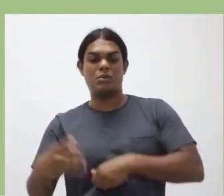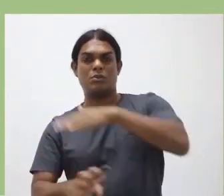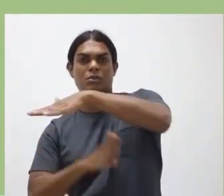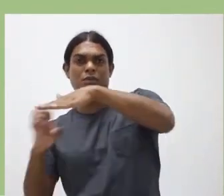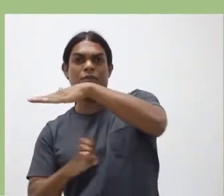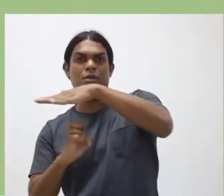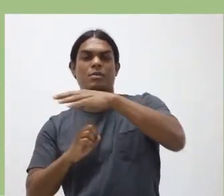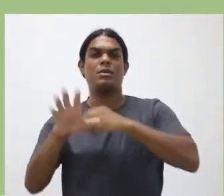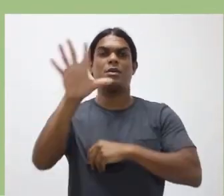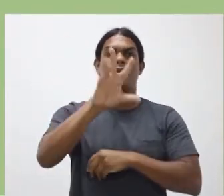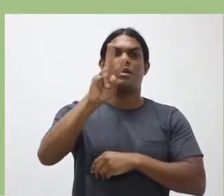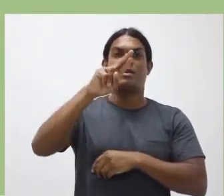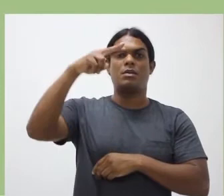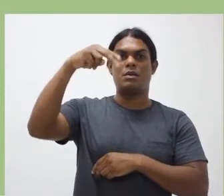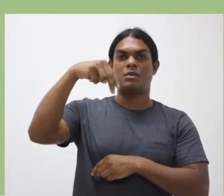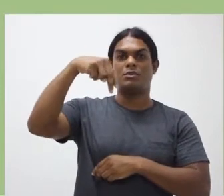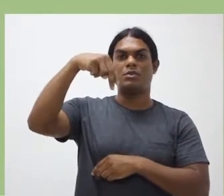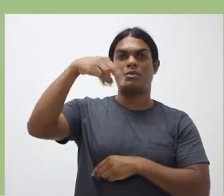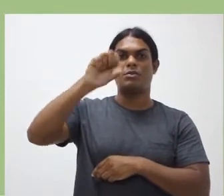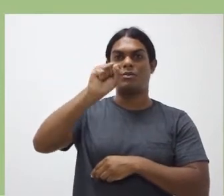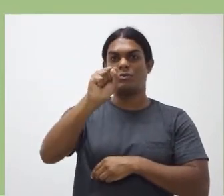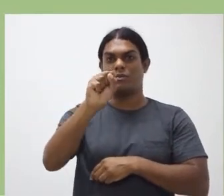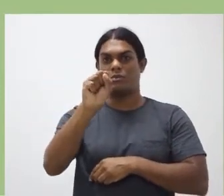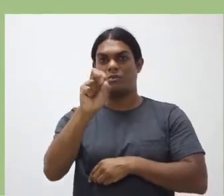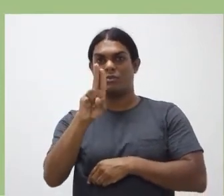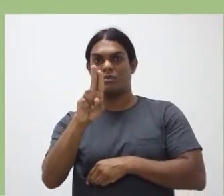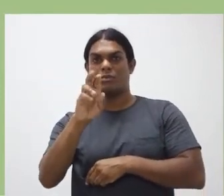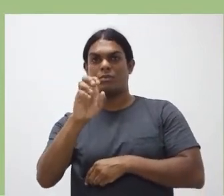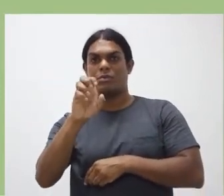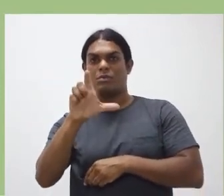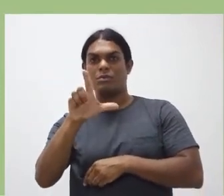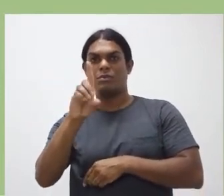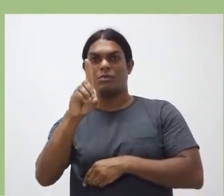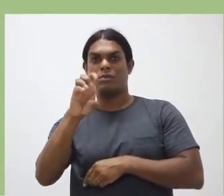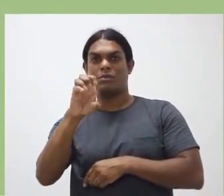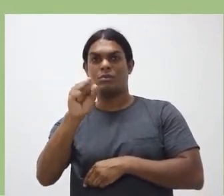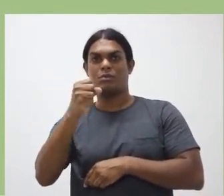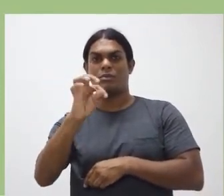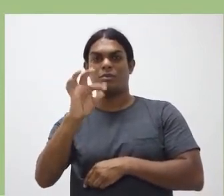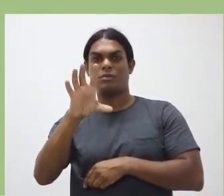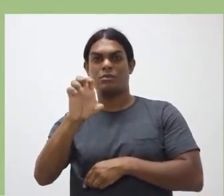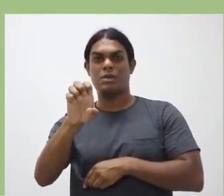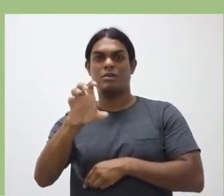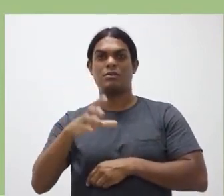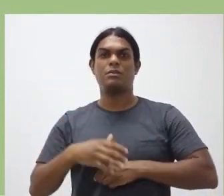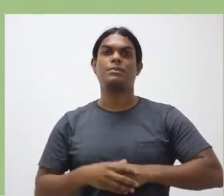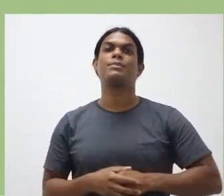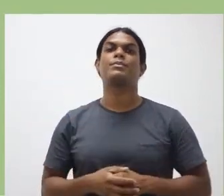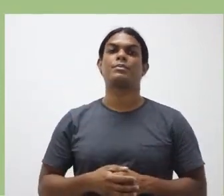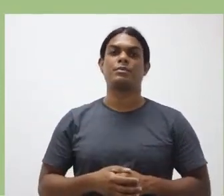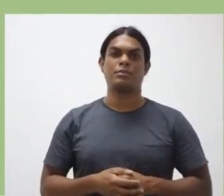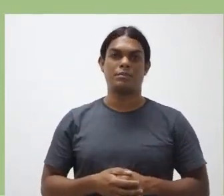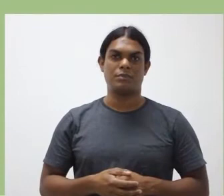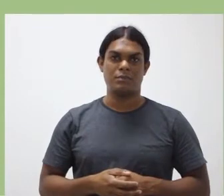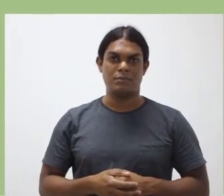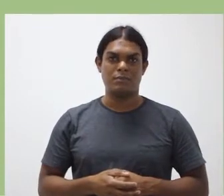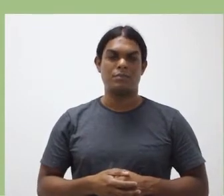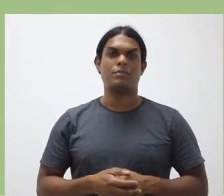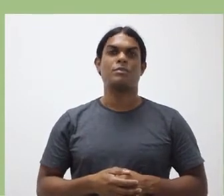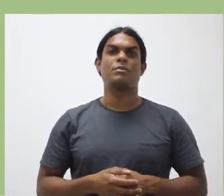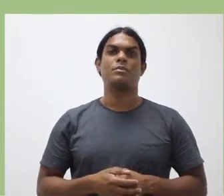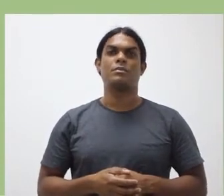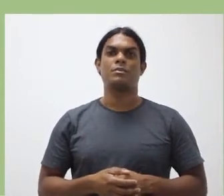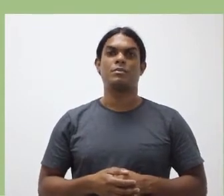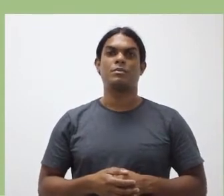país. Pense que há um custo de produção para fabricar qualquer item na região nordeste